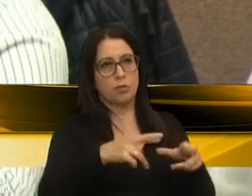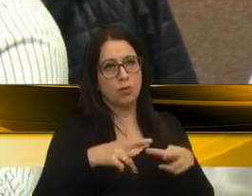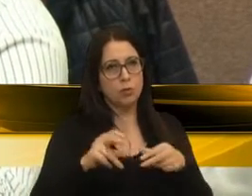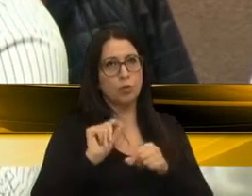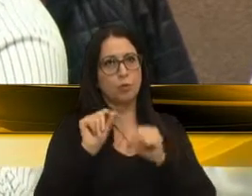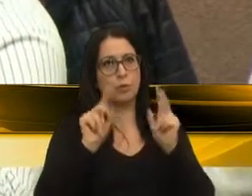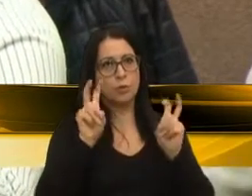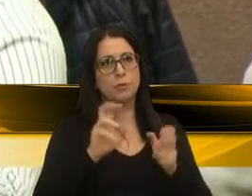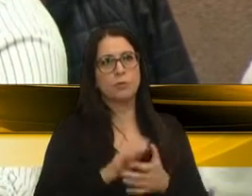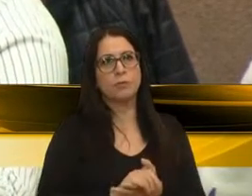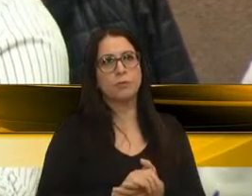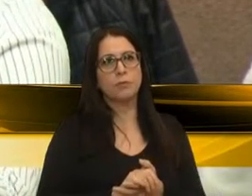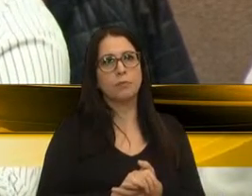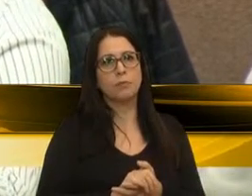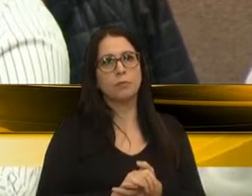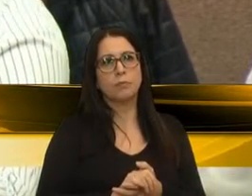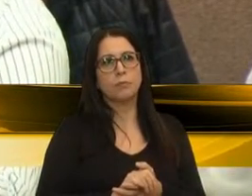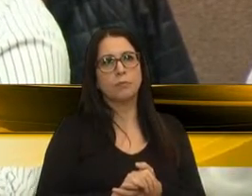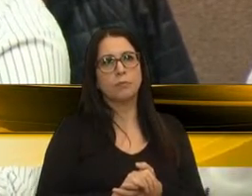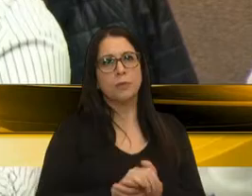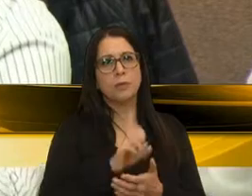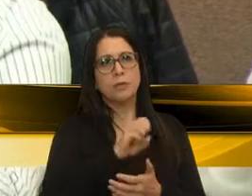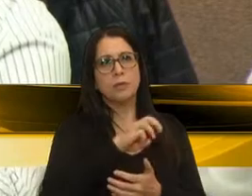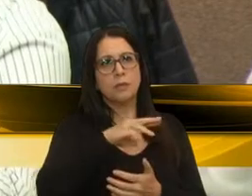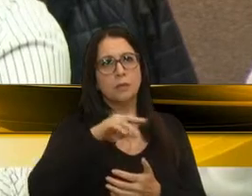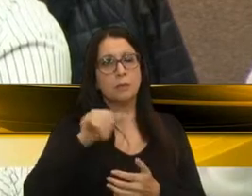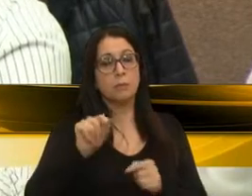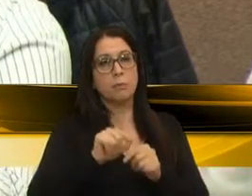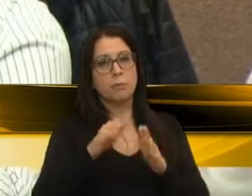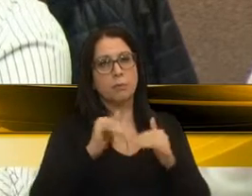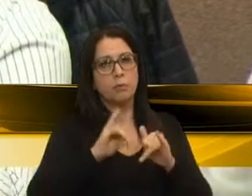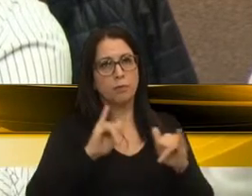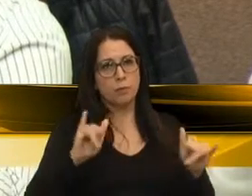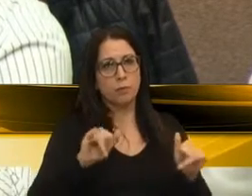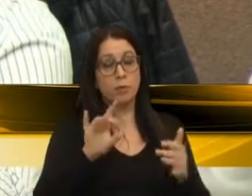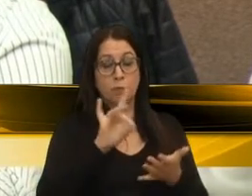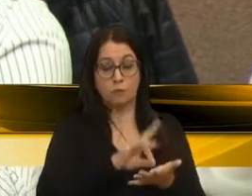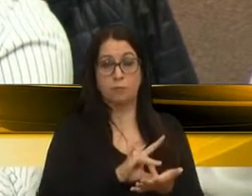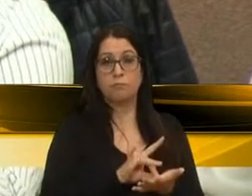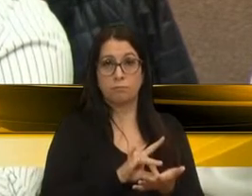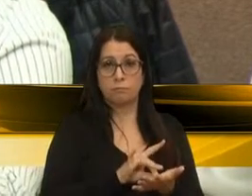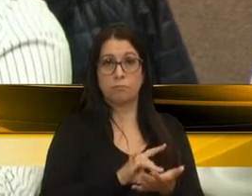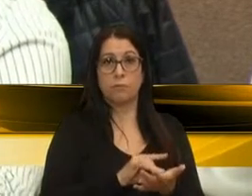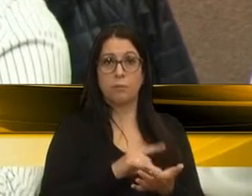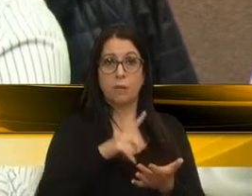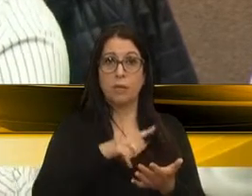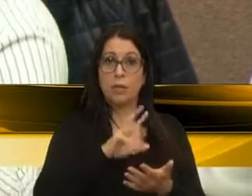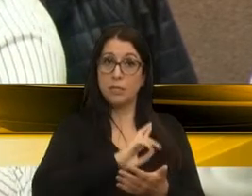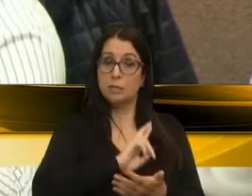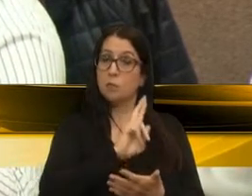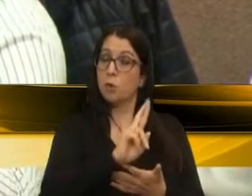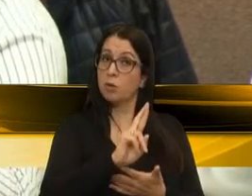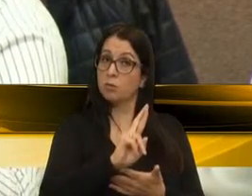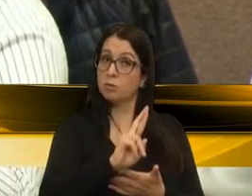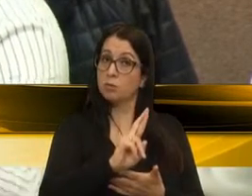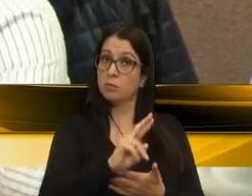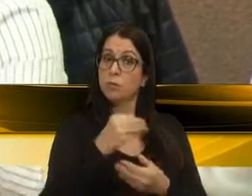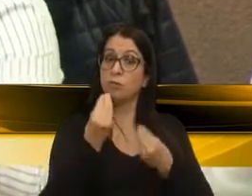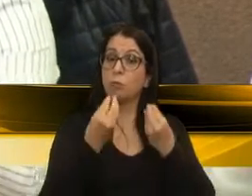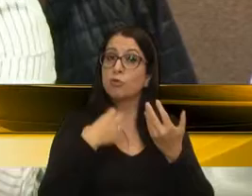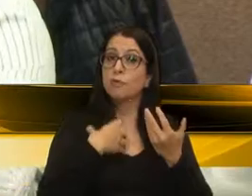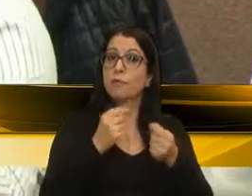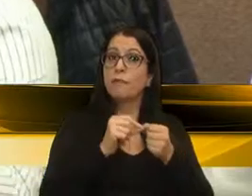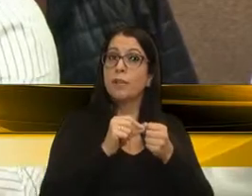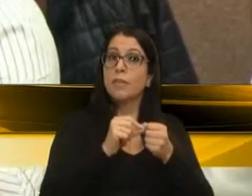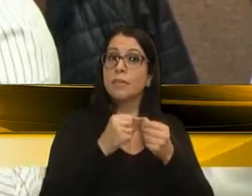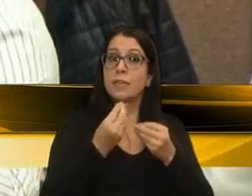esse assunto. Encaminhamos algumas situações para a SEMA, mas é bom também ter um pedido de informações oficial para a gente poder ter essas respostas e de que forma vai ser feita